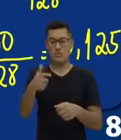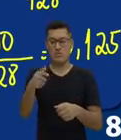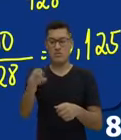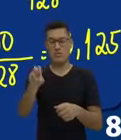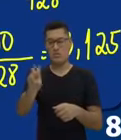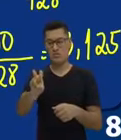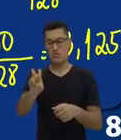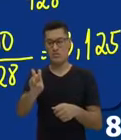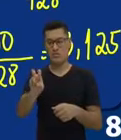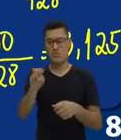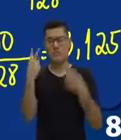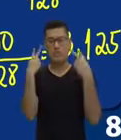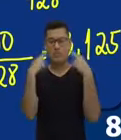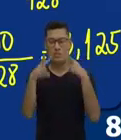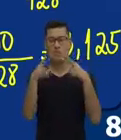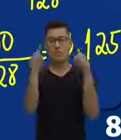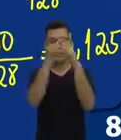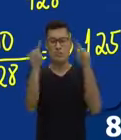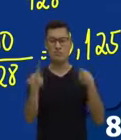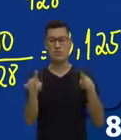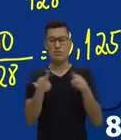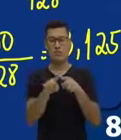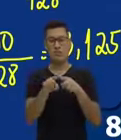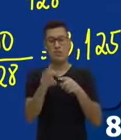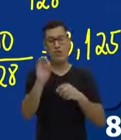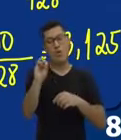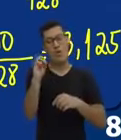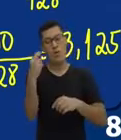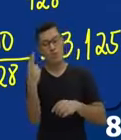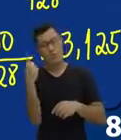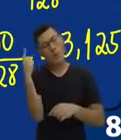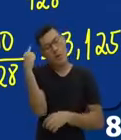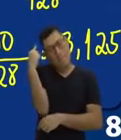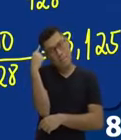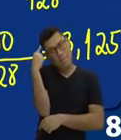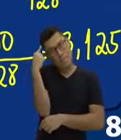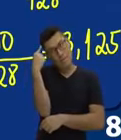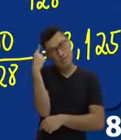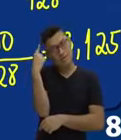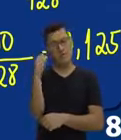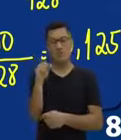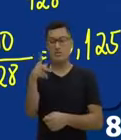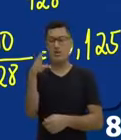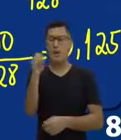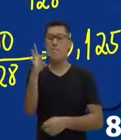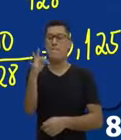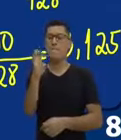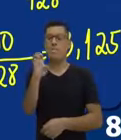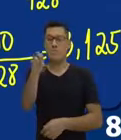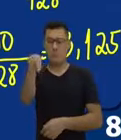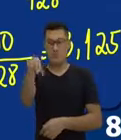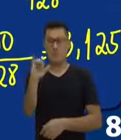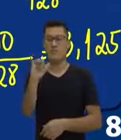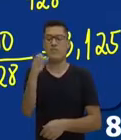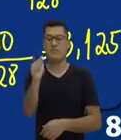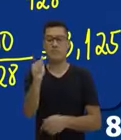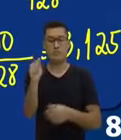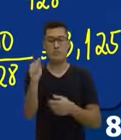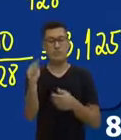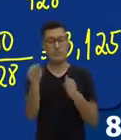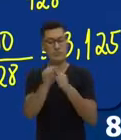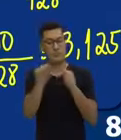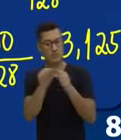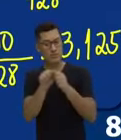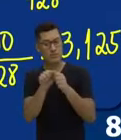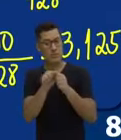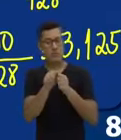enxergar pela tabela, correto, Fernando? Correto. Ou então pensando já na potência, tá certo? Para essas questões iniciais, as duas